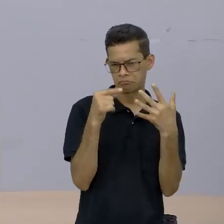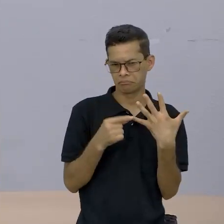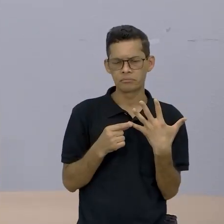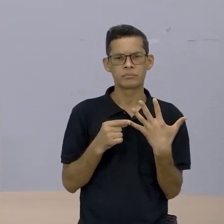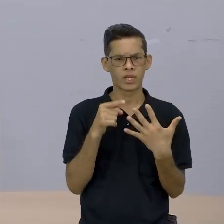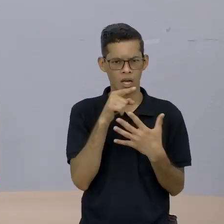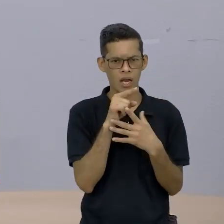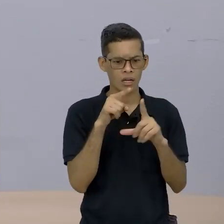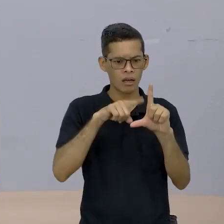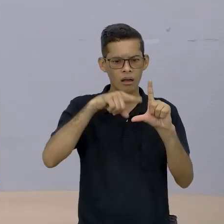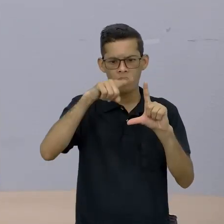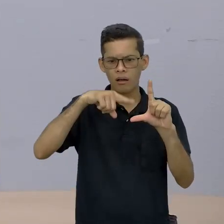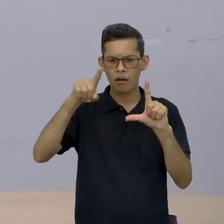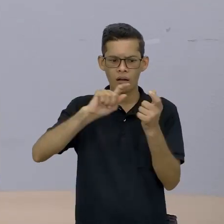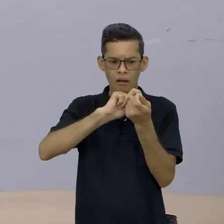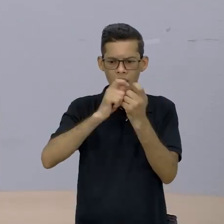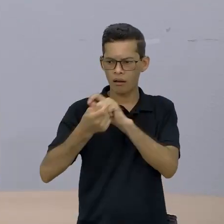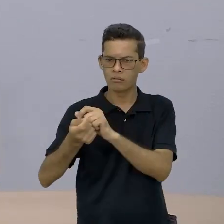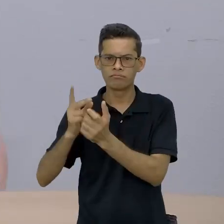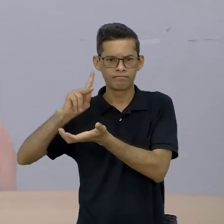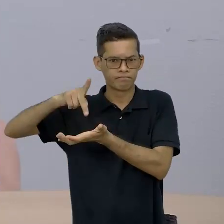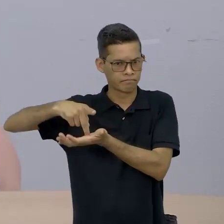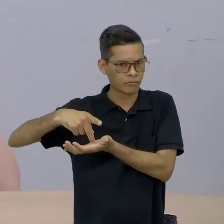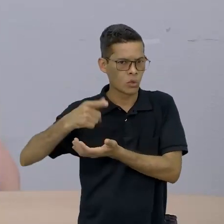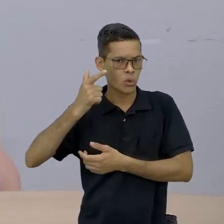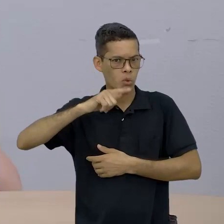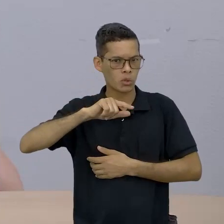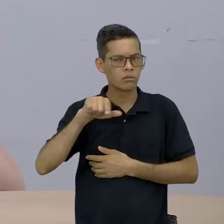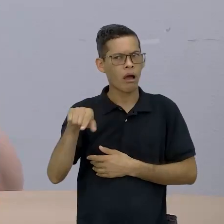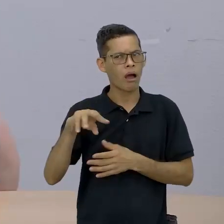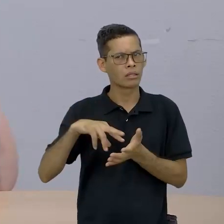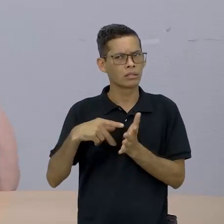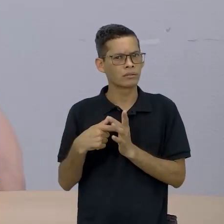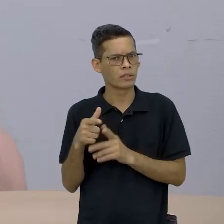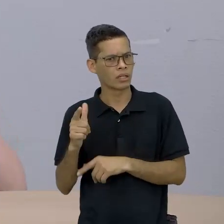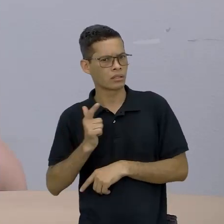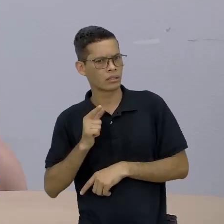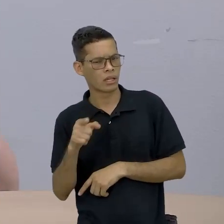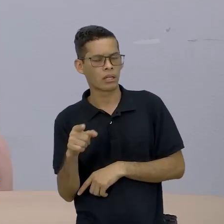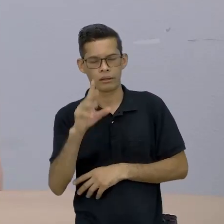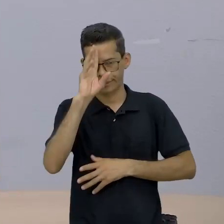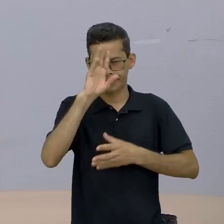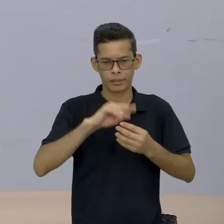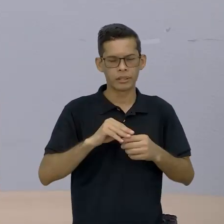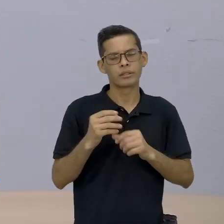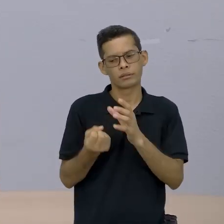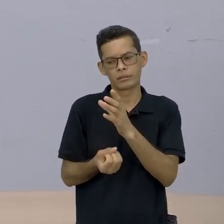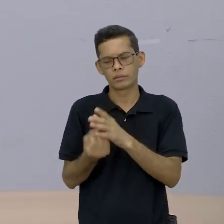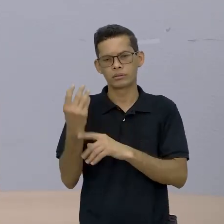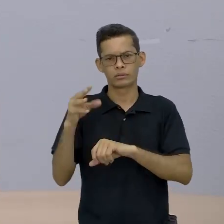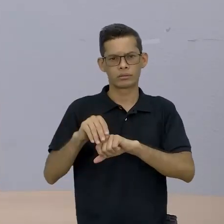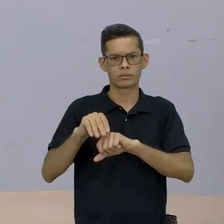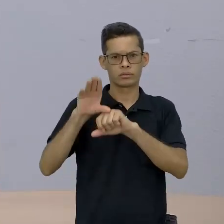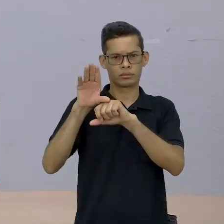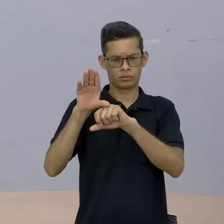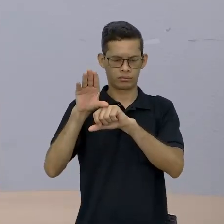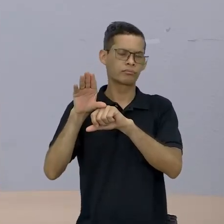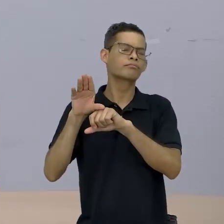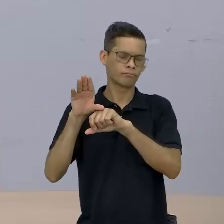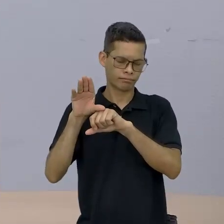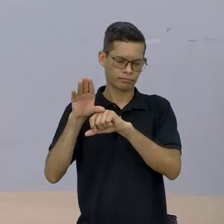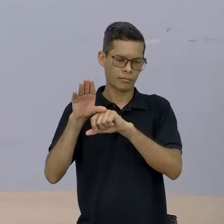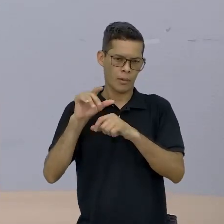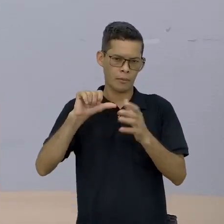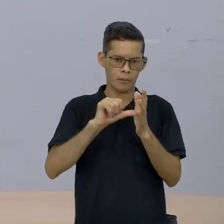esses dados se tornem significativos, aí eu estou construindo conhecimento em cima, então, desses dados, né? E